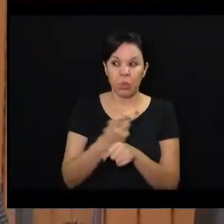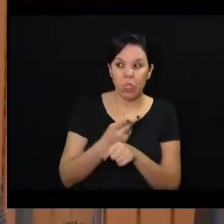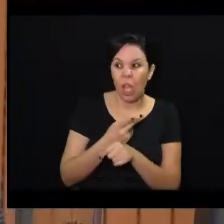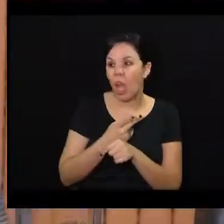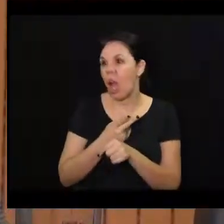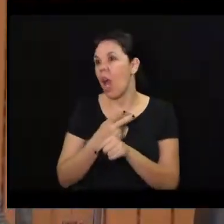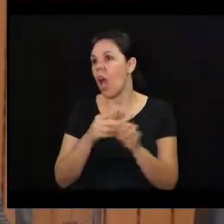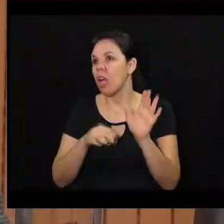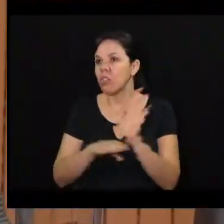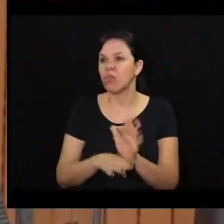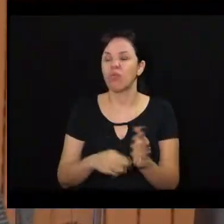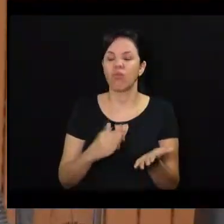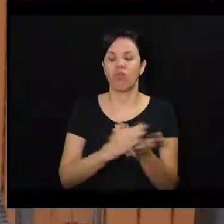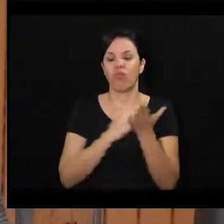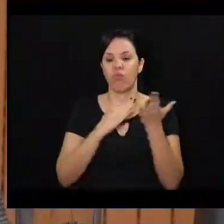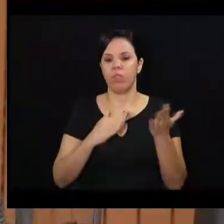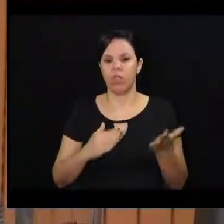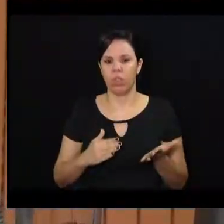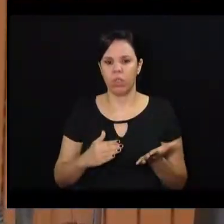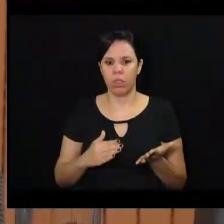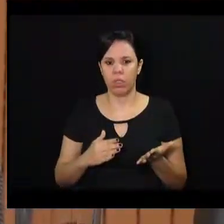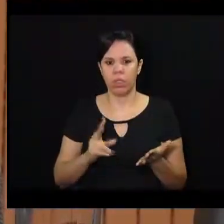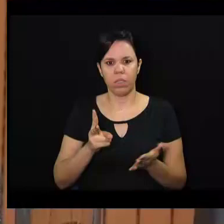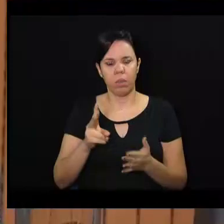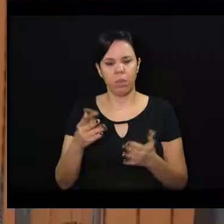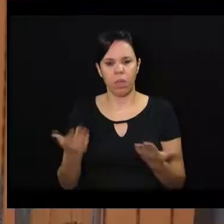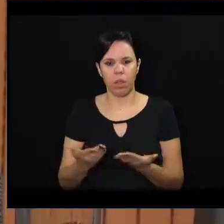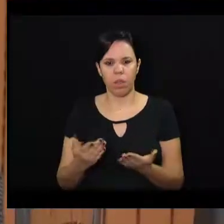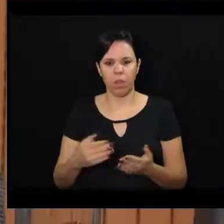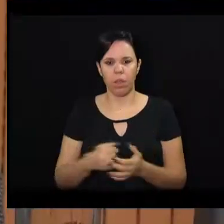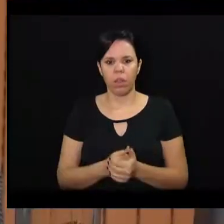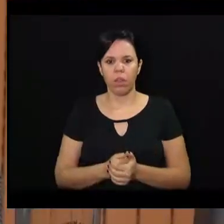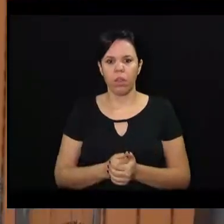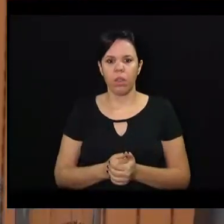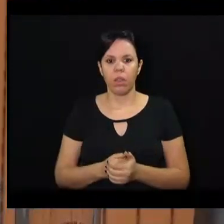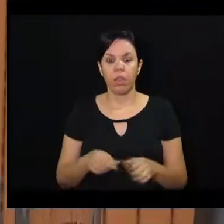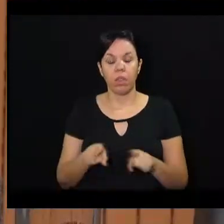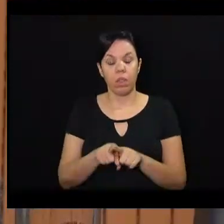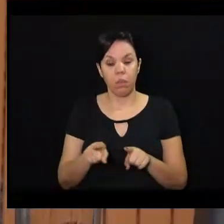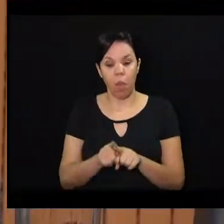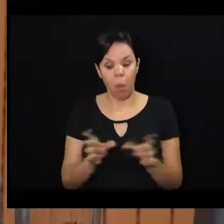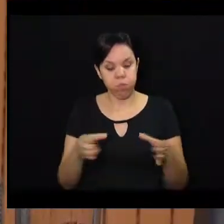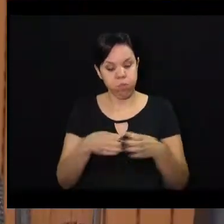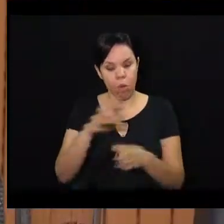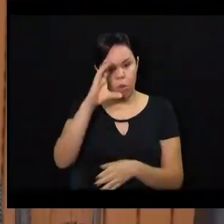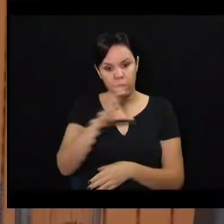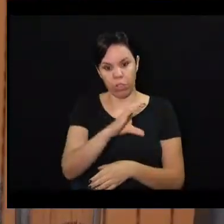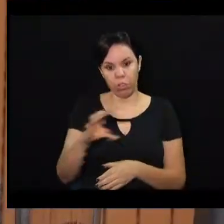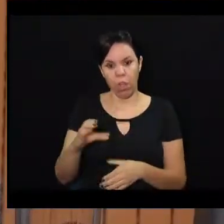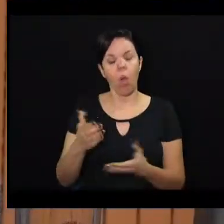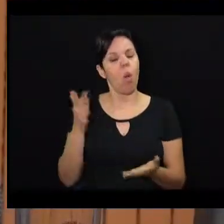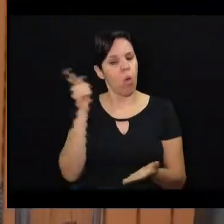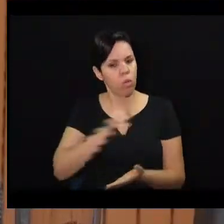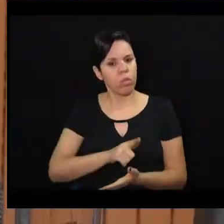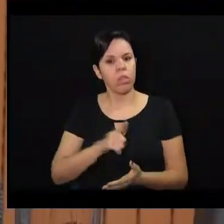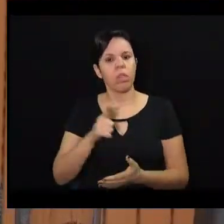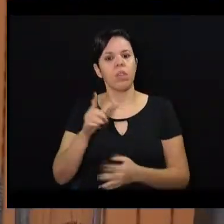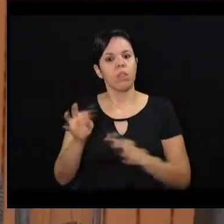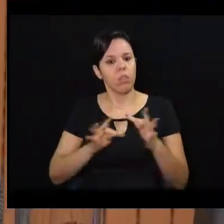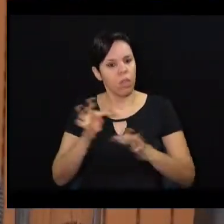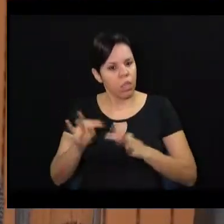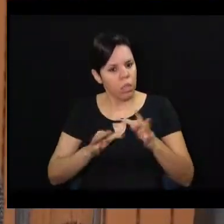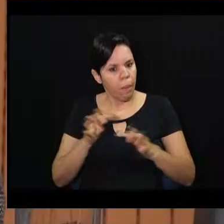Mas apesar de toda a ajuda, veio a recaída. Através da pastoral, eu consegui um tratamento na instituição Padre